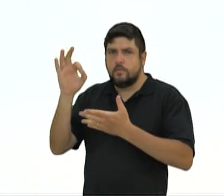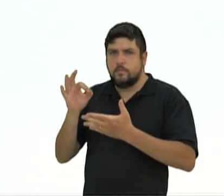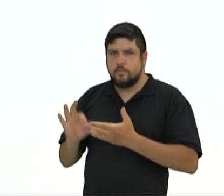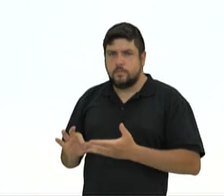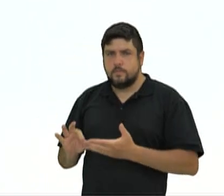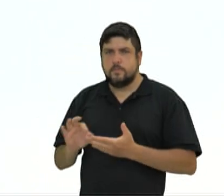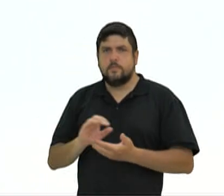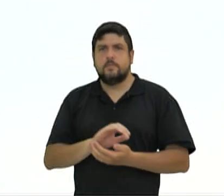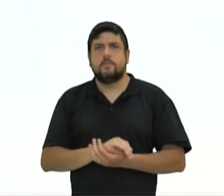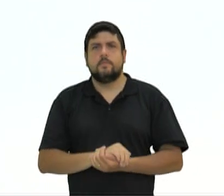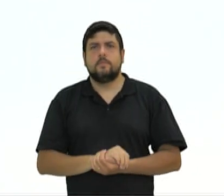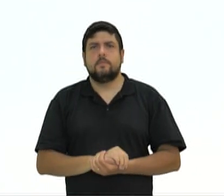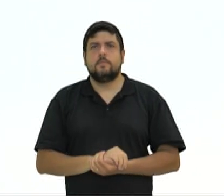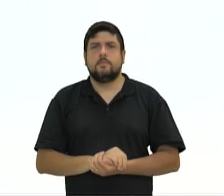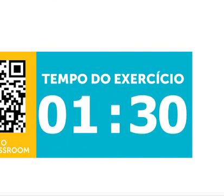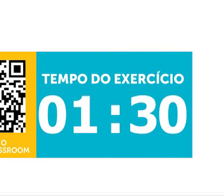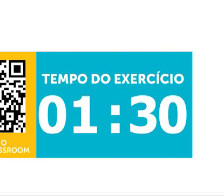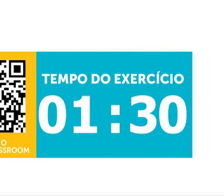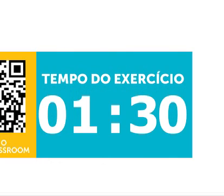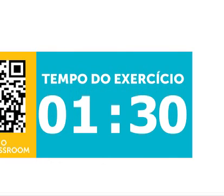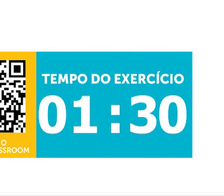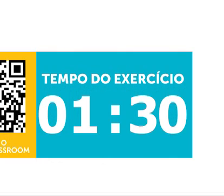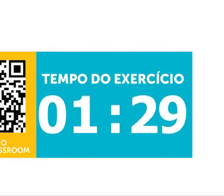retornamos com a resolução.